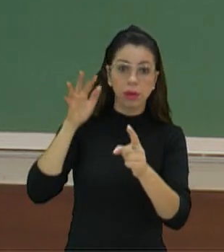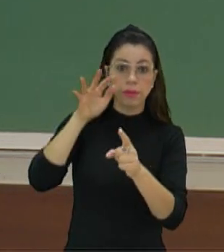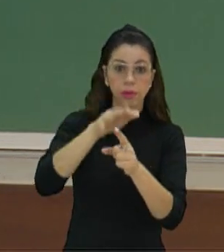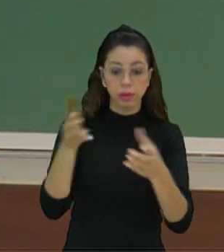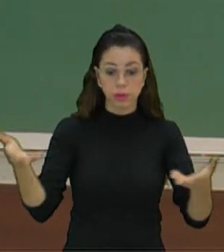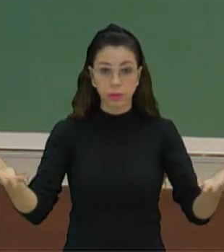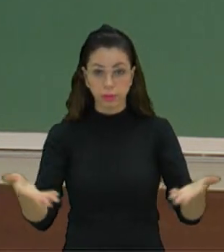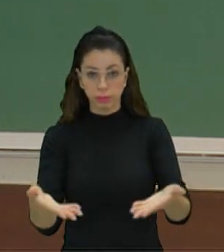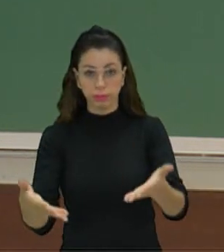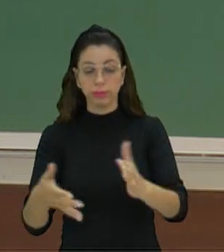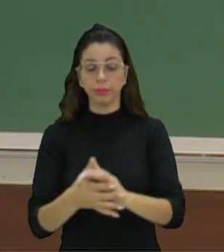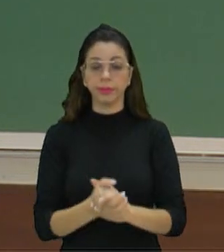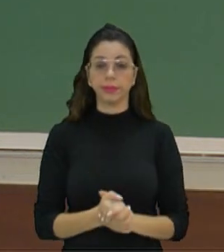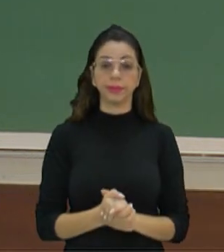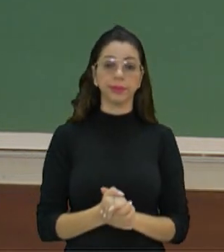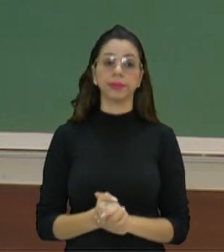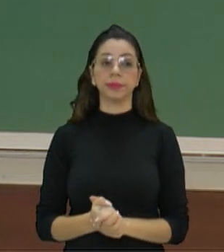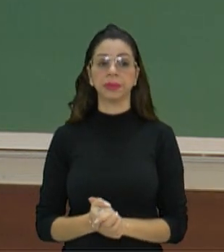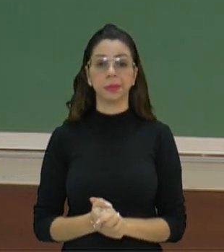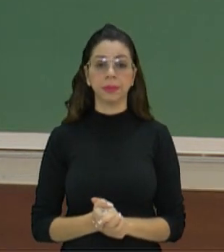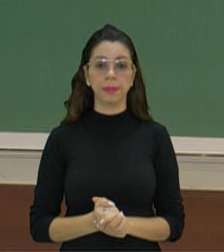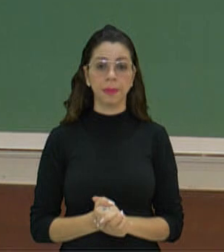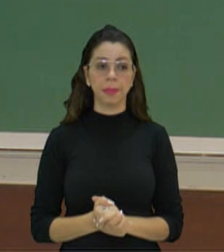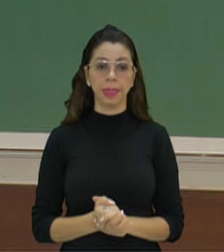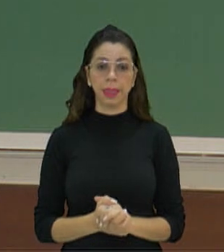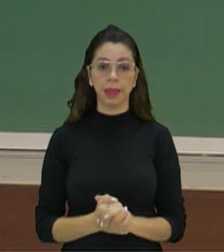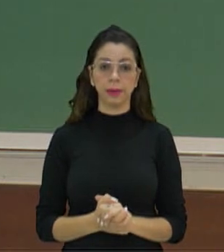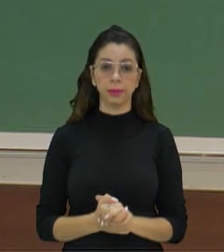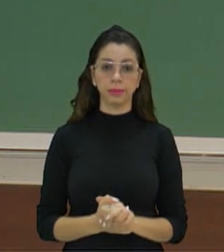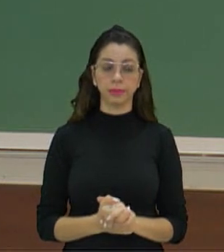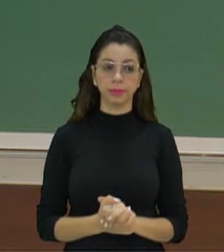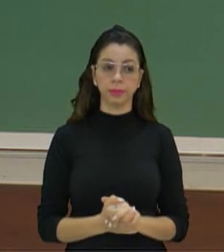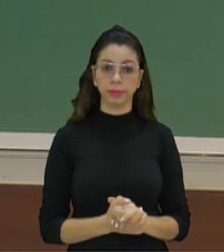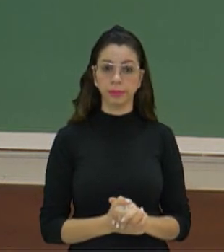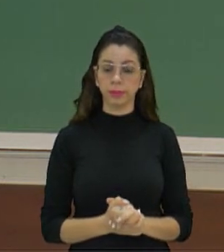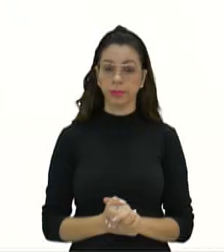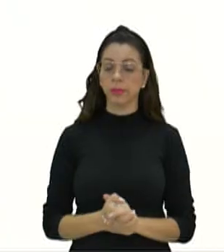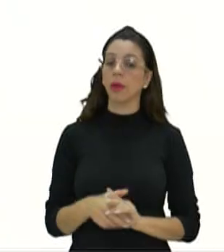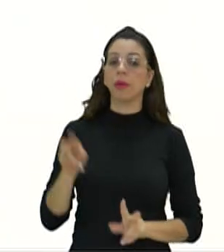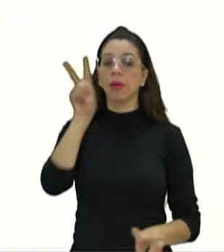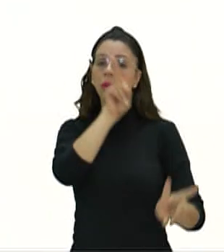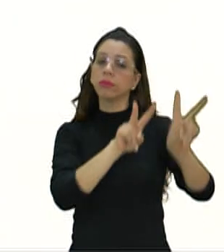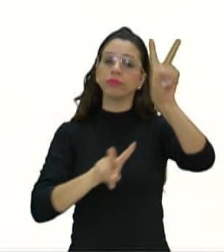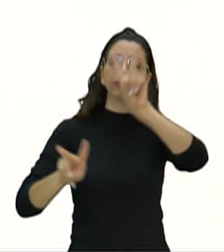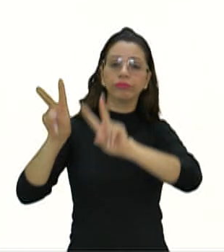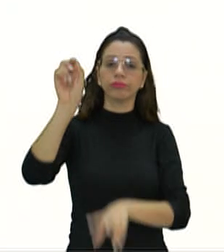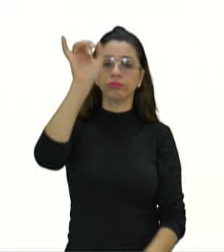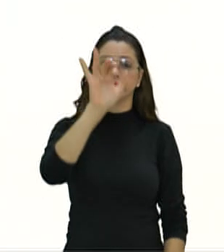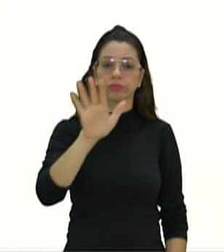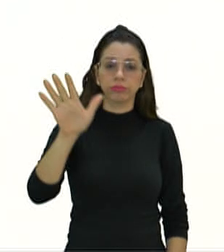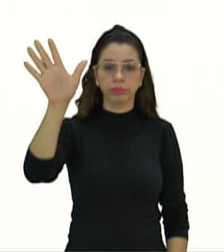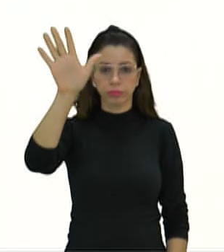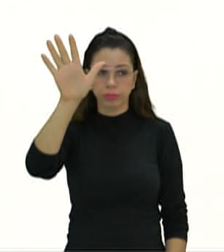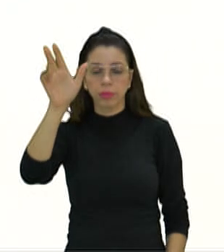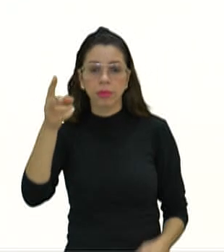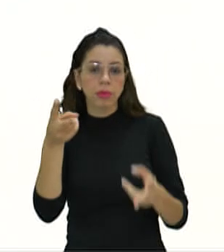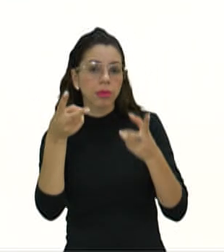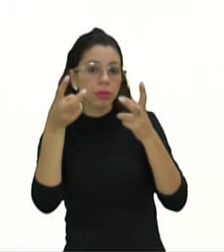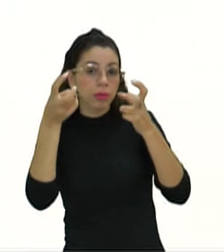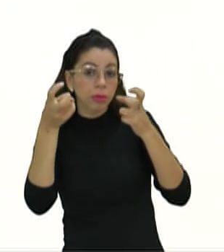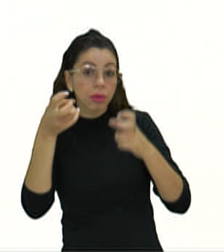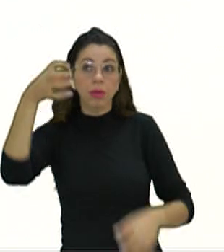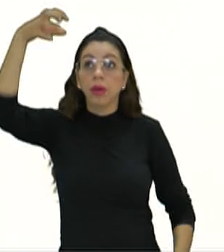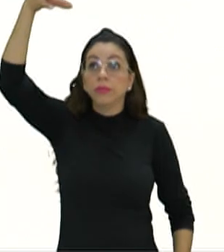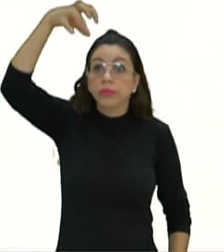A imagem deixa isso bem claro. Quer ver? Veja outra comigo aqui. Se a gente olha essa imagem aqui, a gente percebe que não